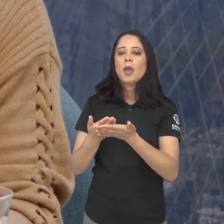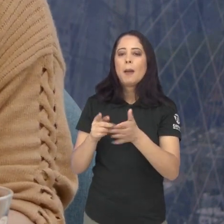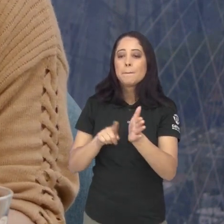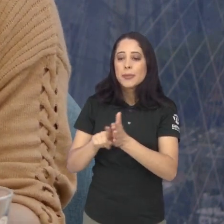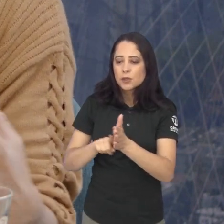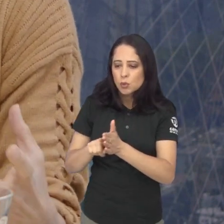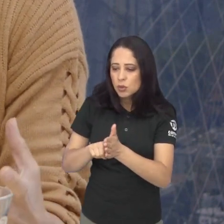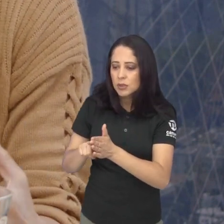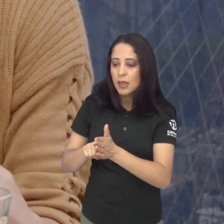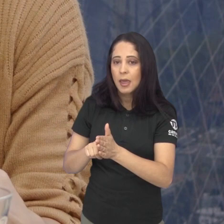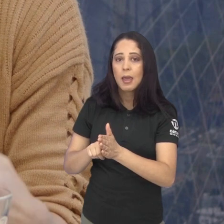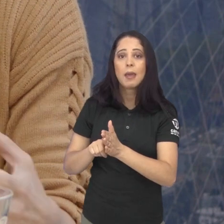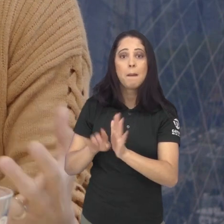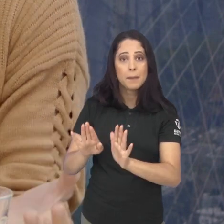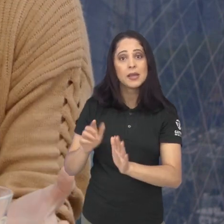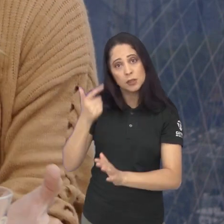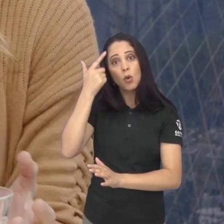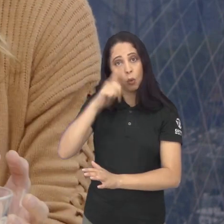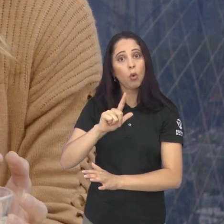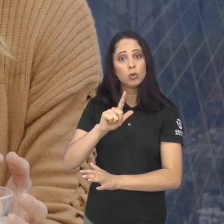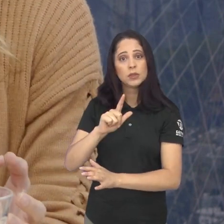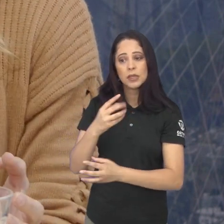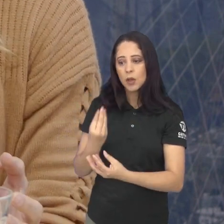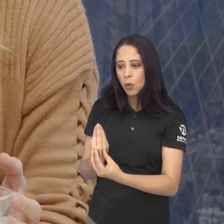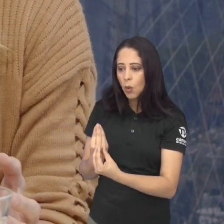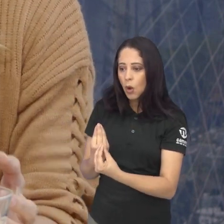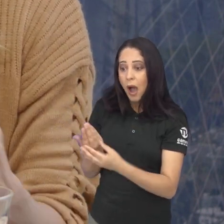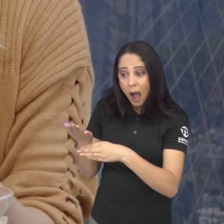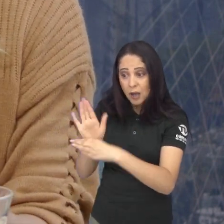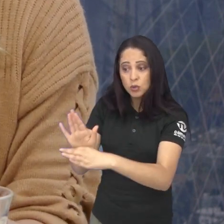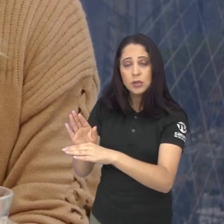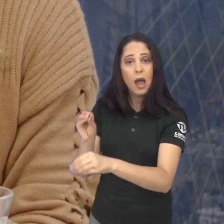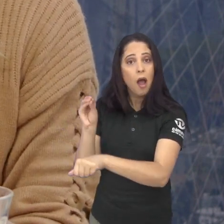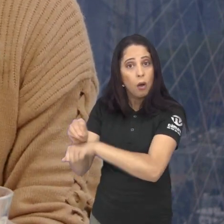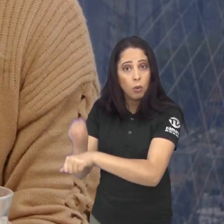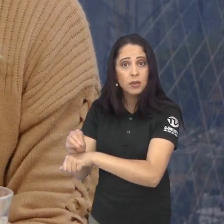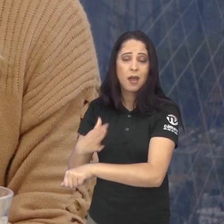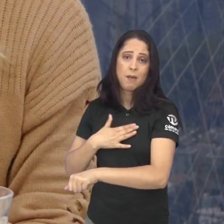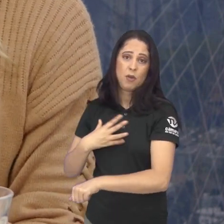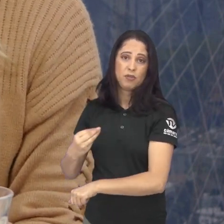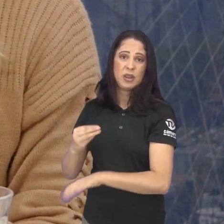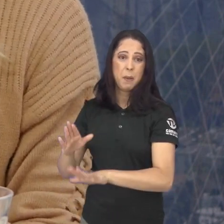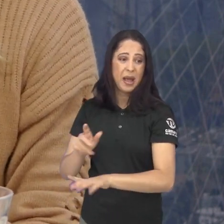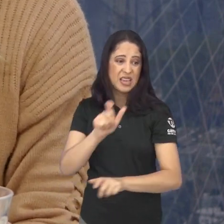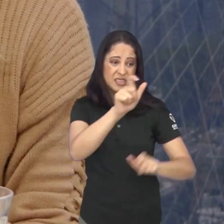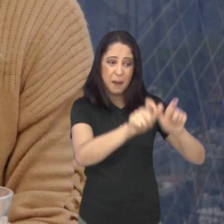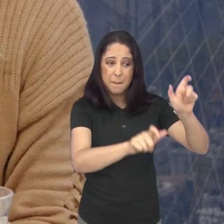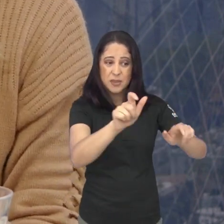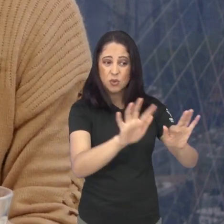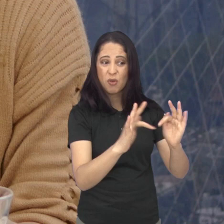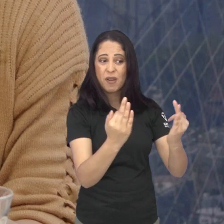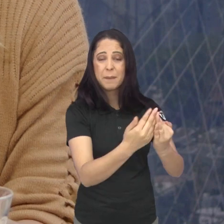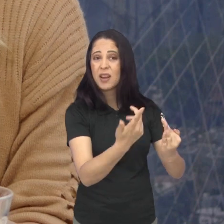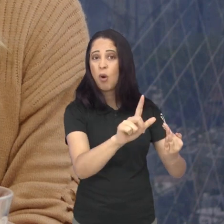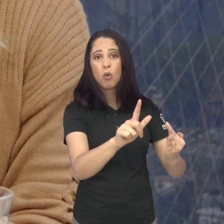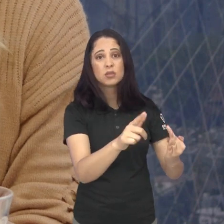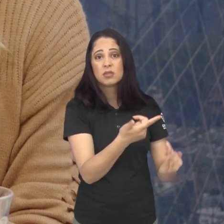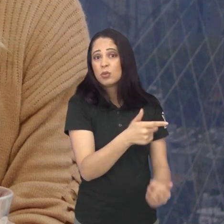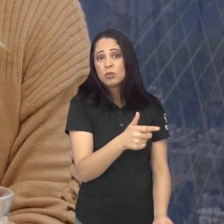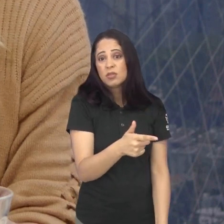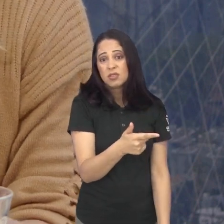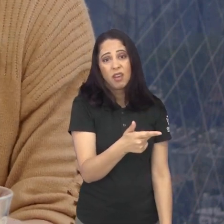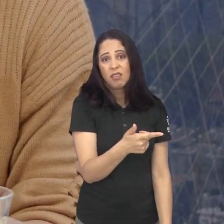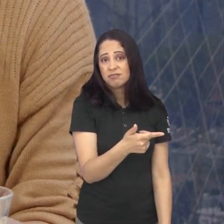consigo proporcionar para ele muitas coisas boas. Mas eu tenho muitas outras mães que eu conheço, muitas outras famílias que eu conheço, que